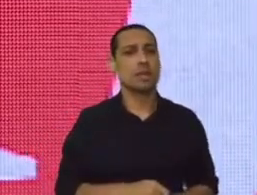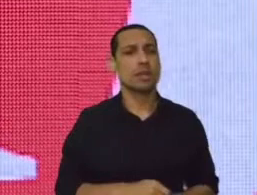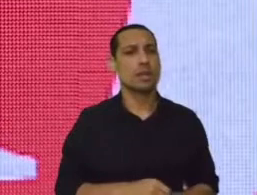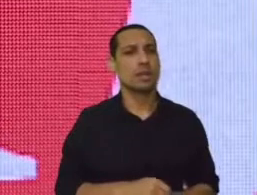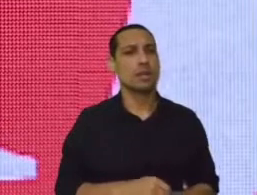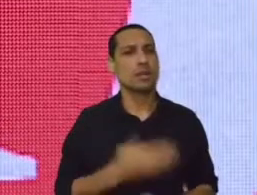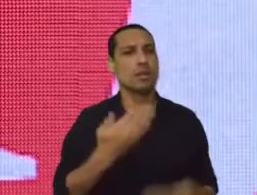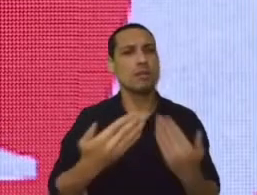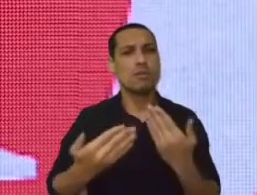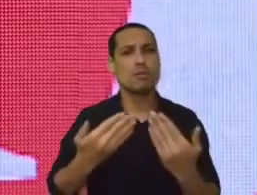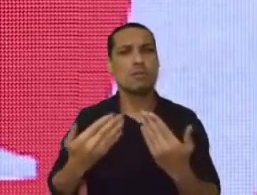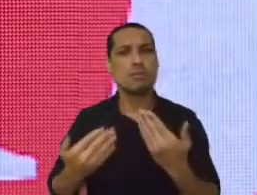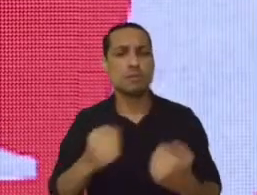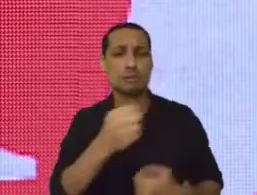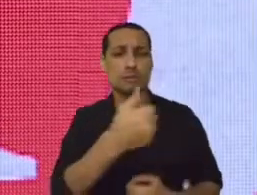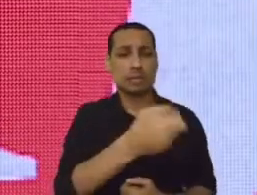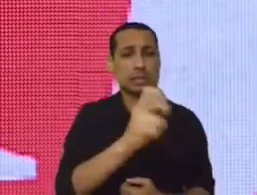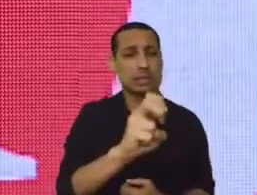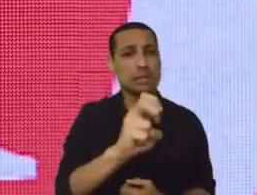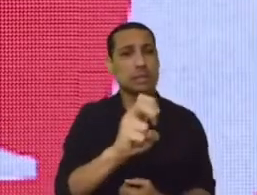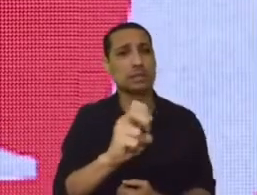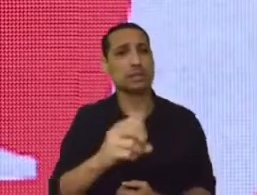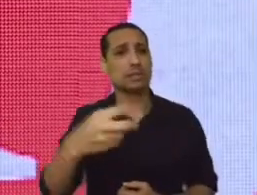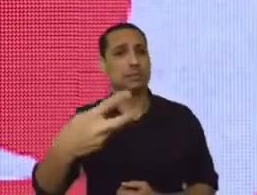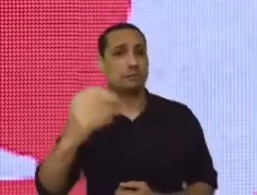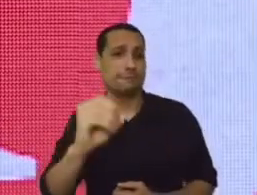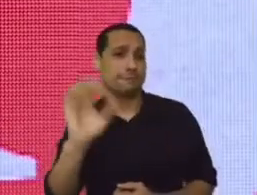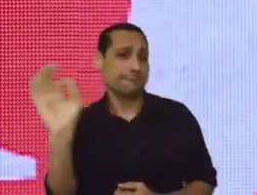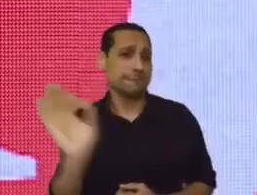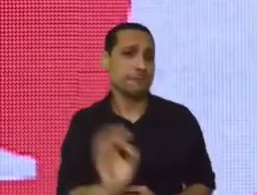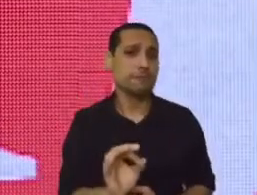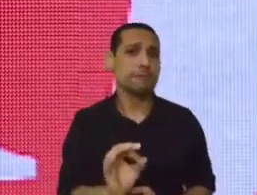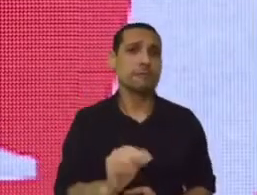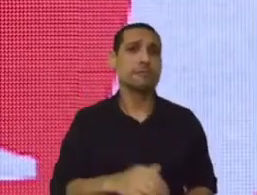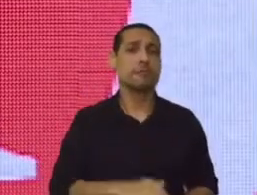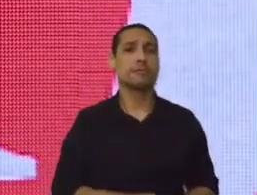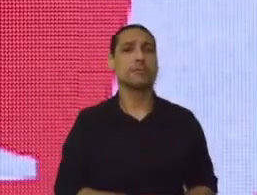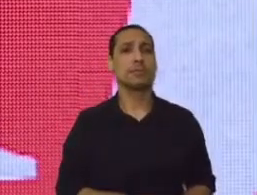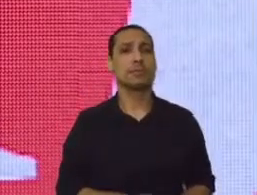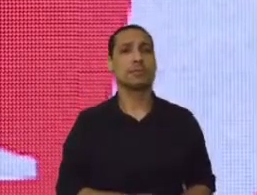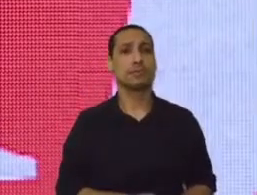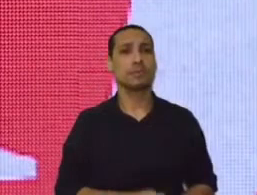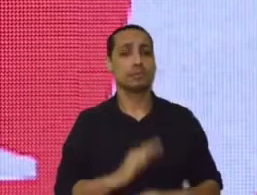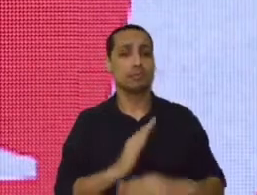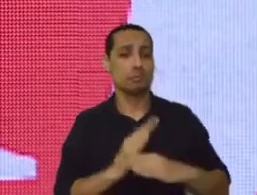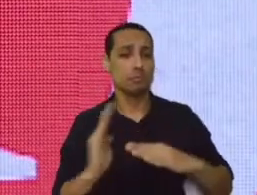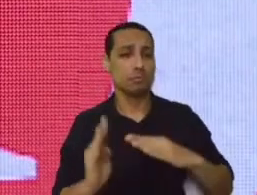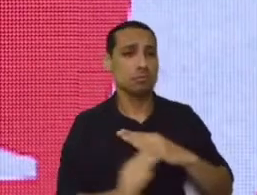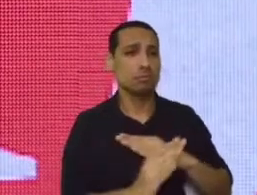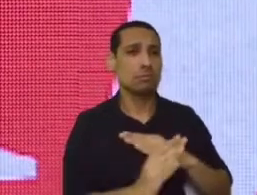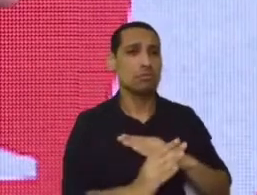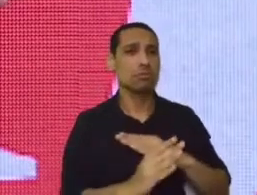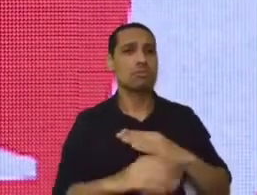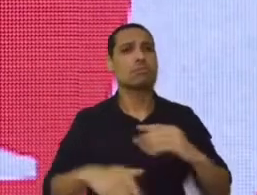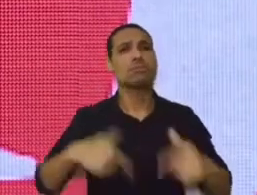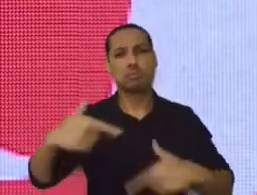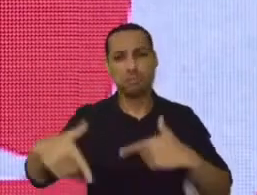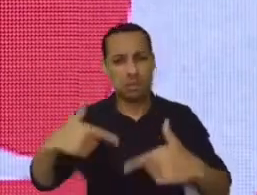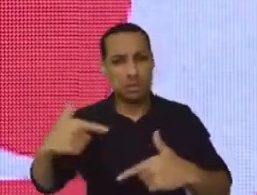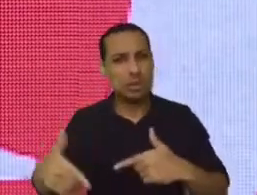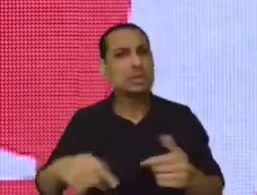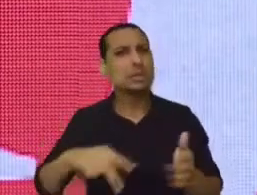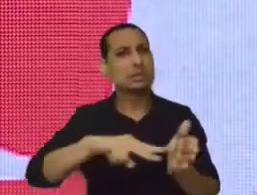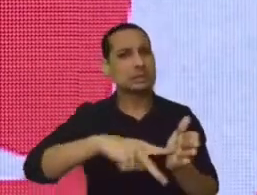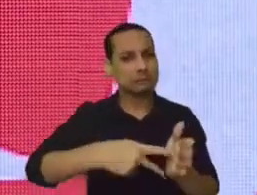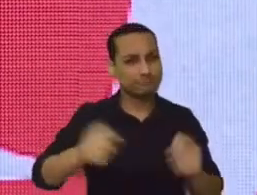os bairros e o local de trabalho passa a ser um espaço de atuação dos sindicatos. Mas não é uma mudança só de espaço, né?